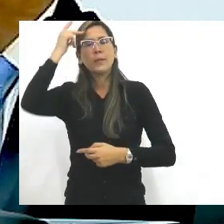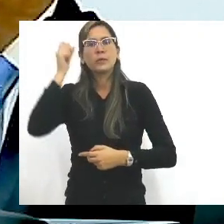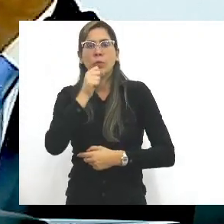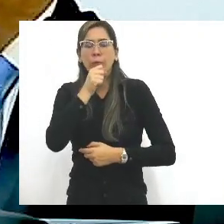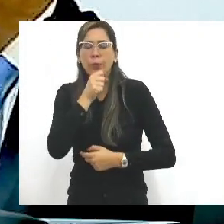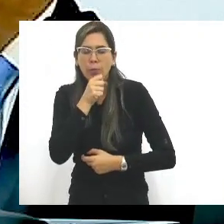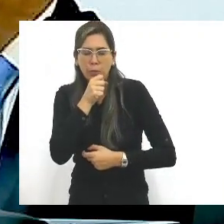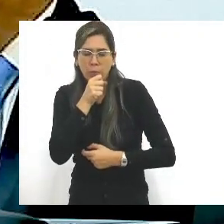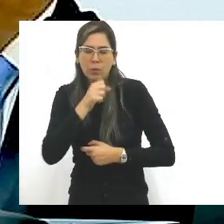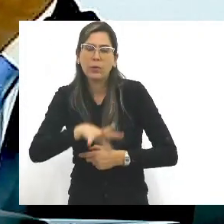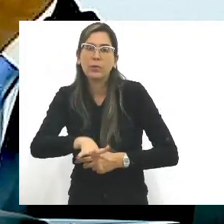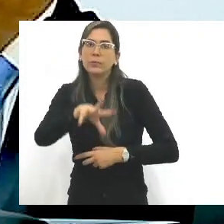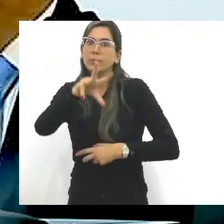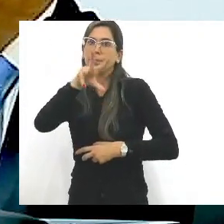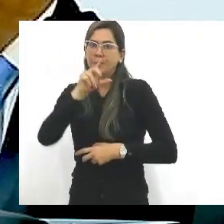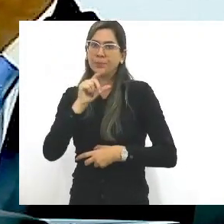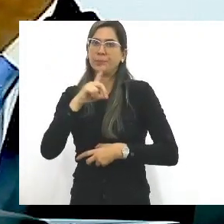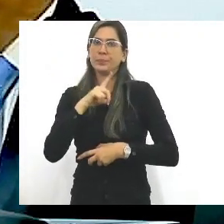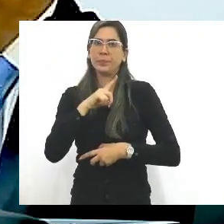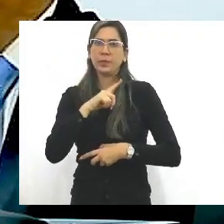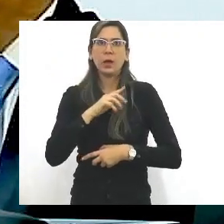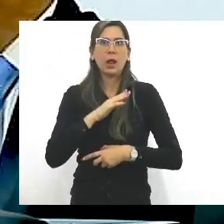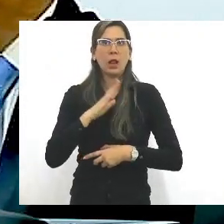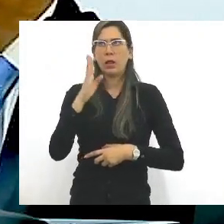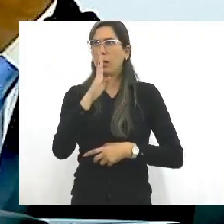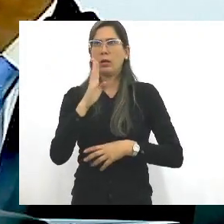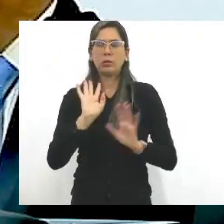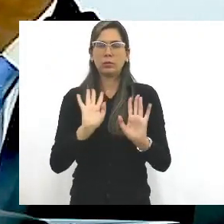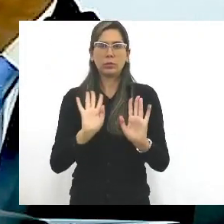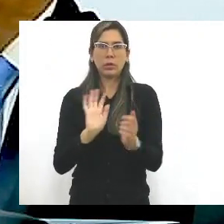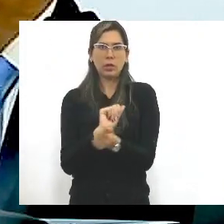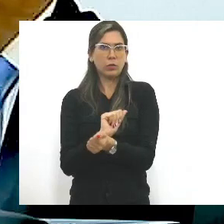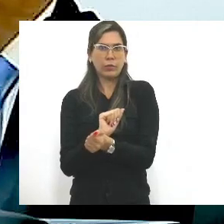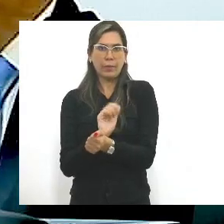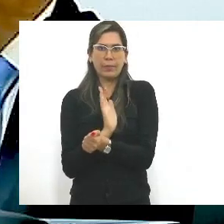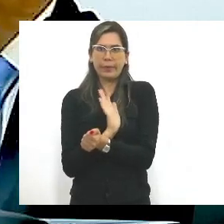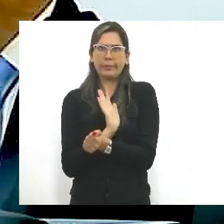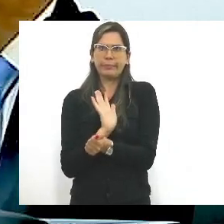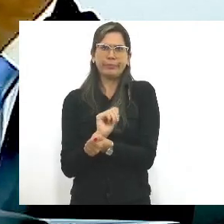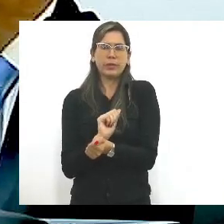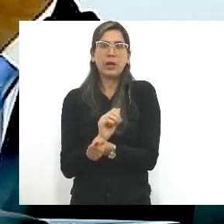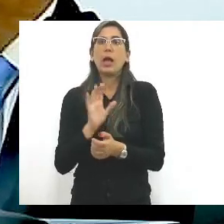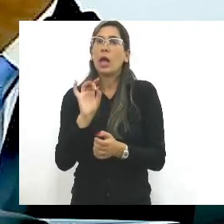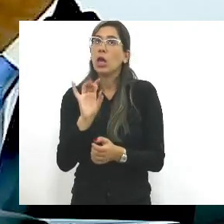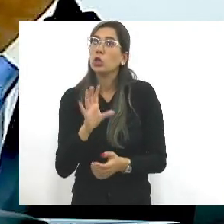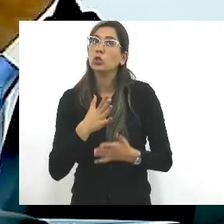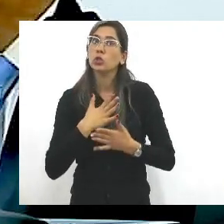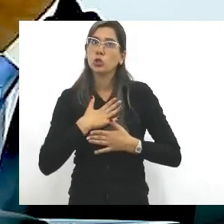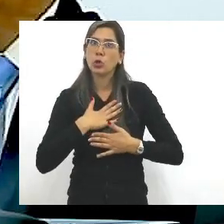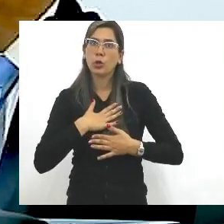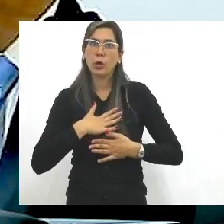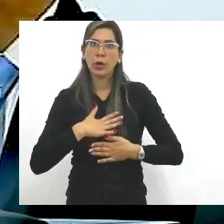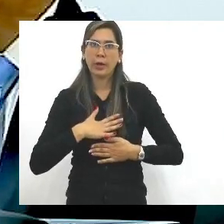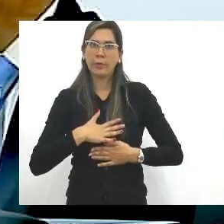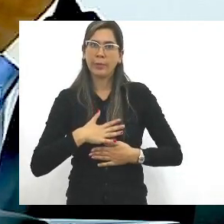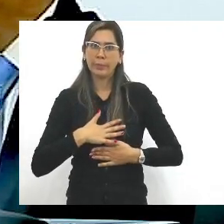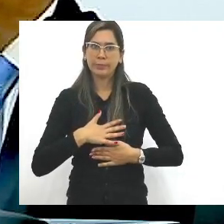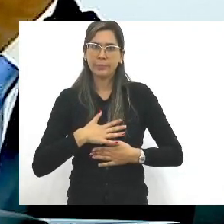está passando. Ela não vai desmaiar, ela não vai entrar em parada cardiorrespiratória. Você tem que acalmar essa pessoa,